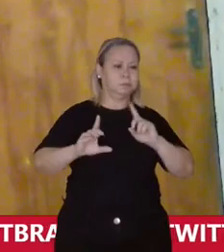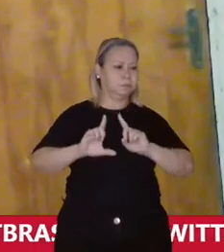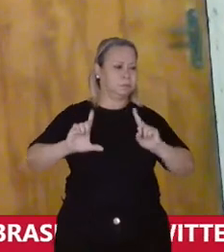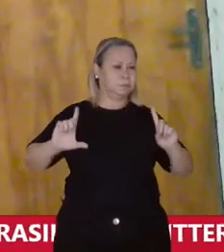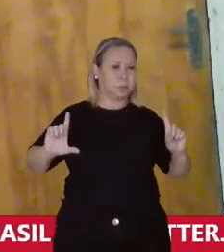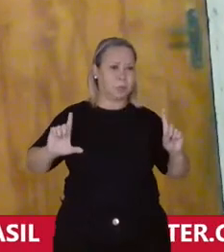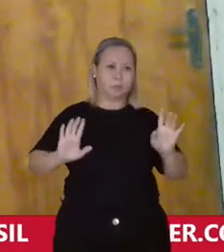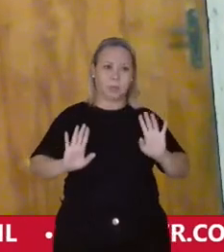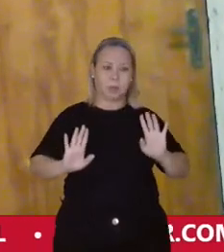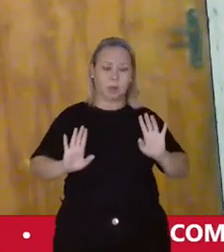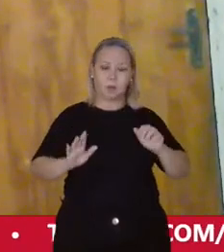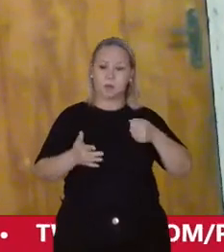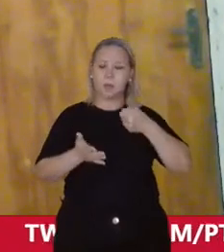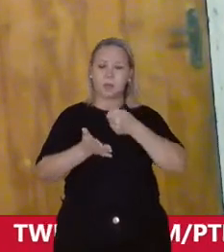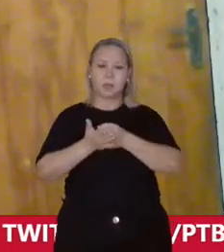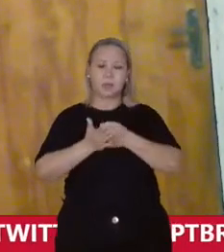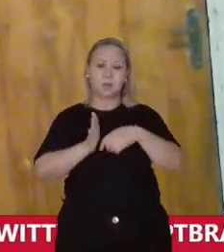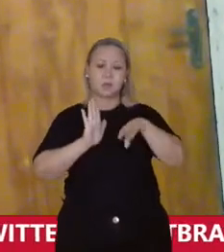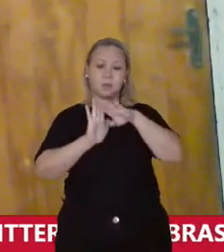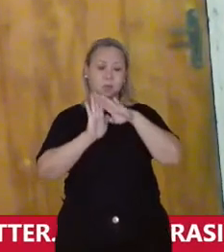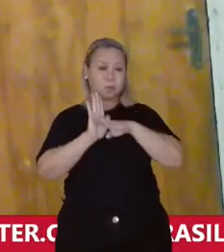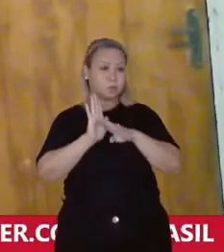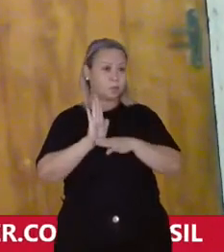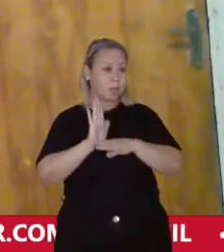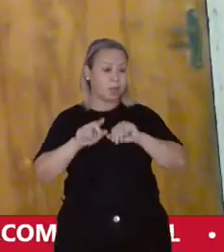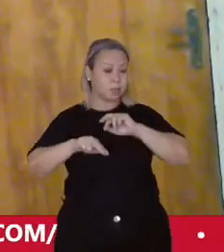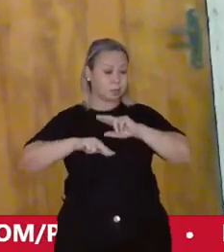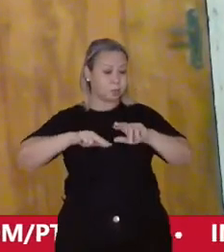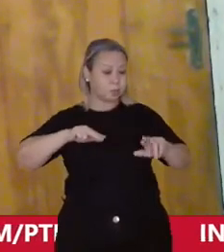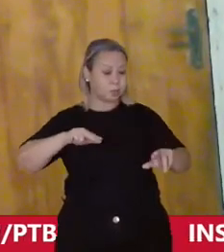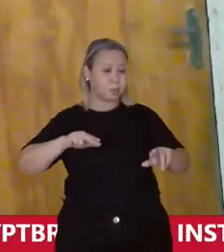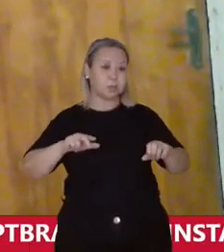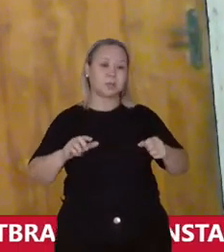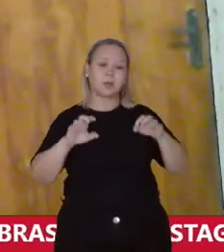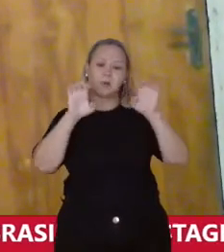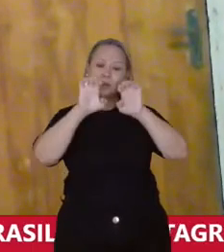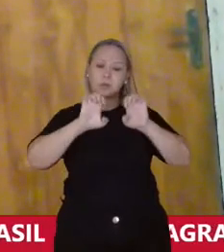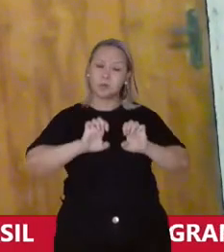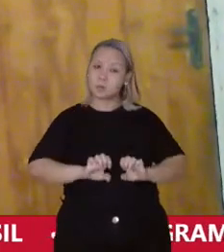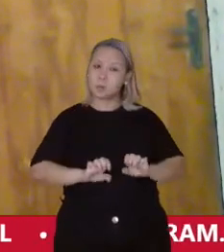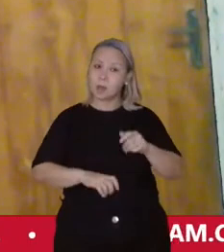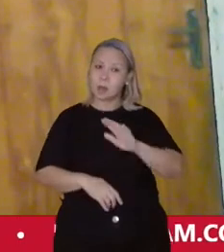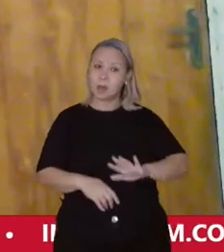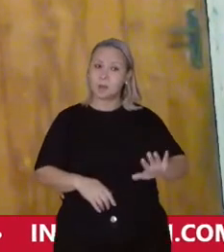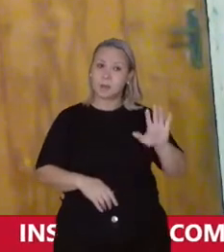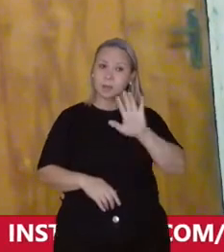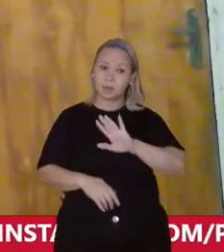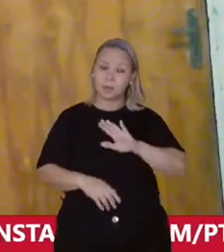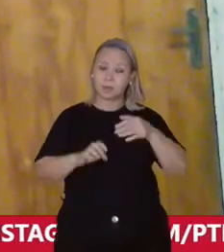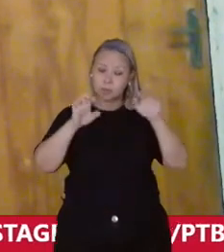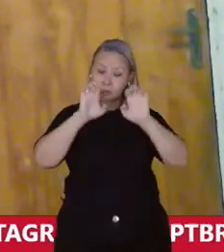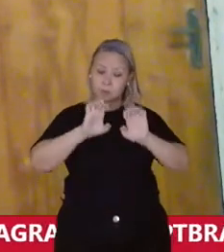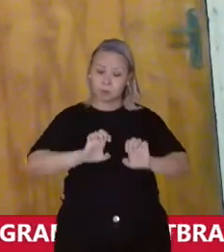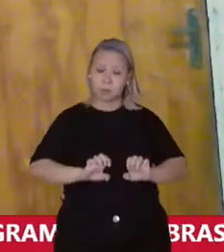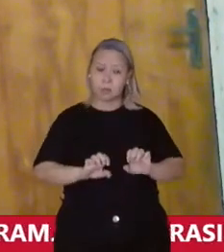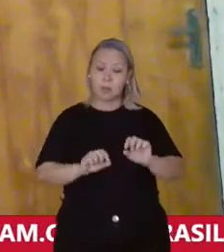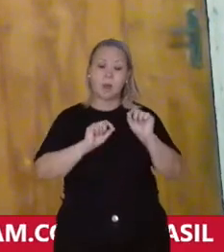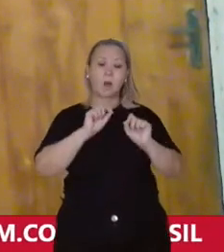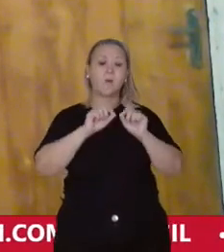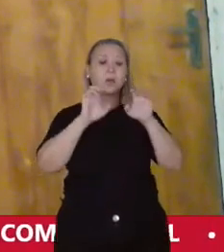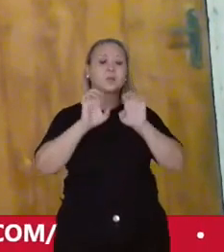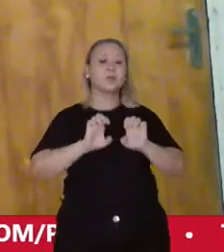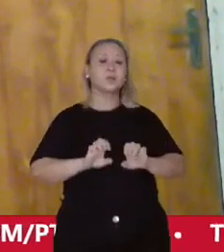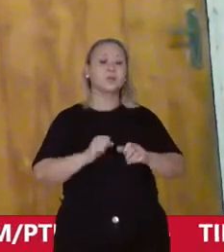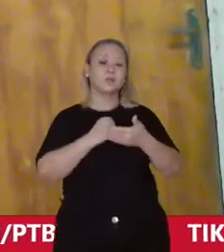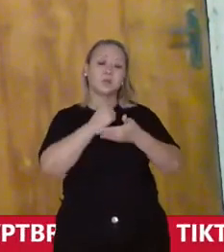são lutas e pautas identitárias, né? São pautas estruturais para todos nós. São pautas que estruturam a nossa sociedade, né? E